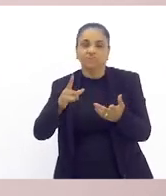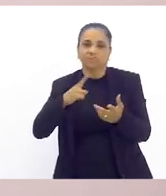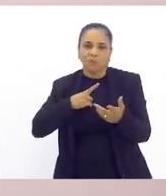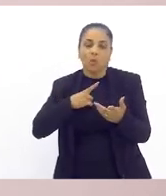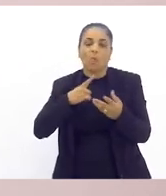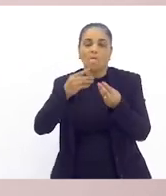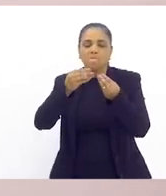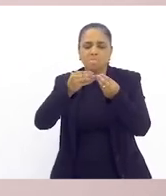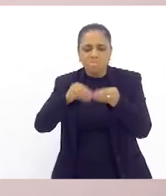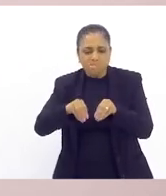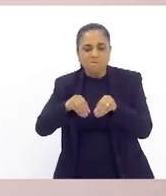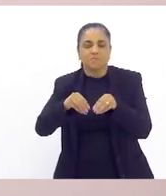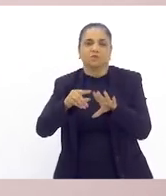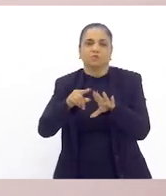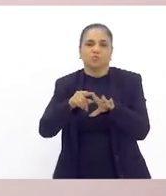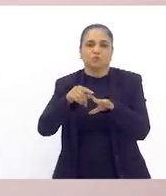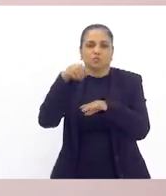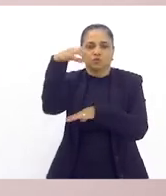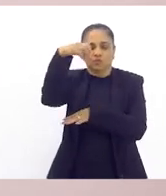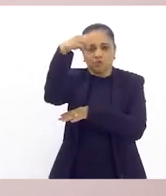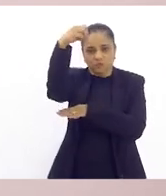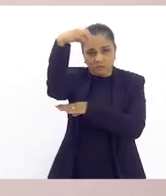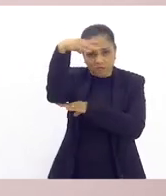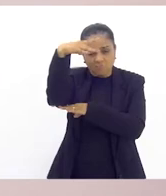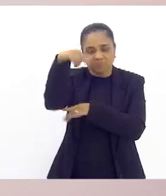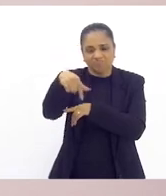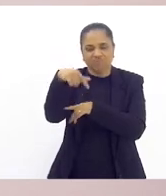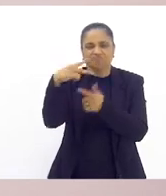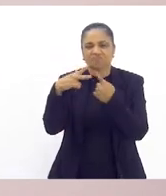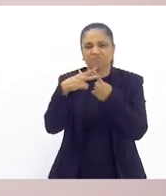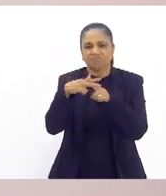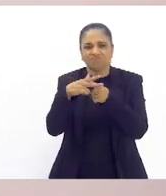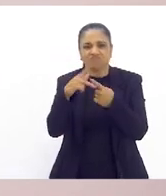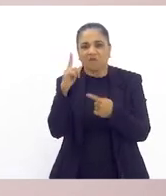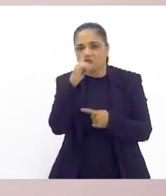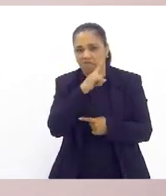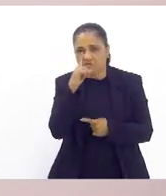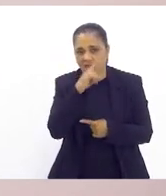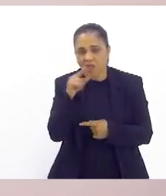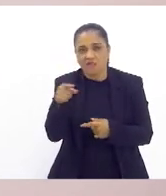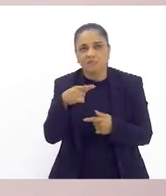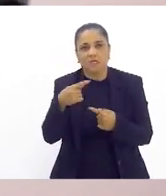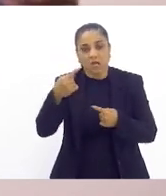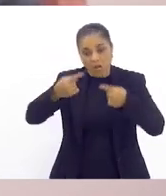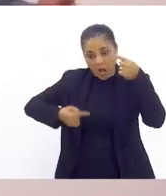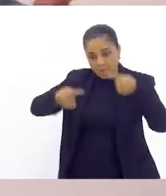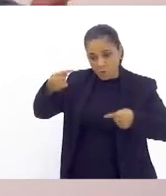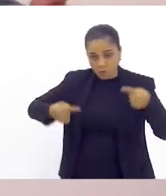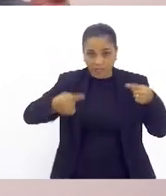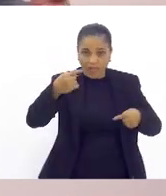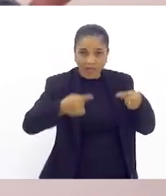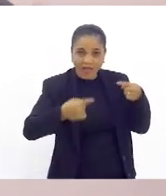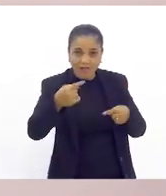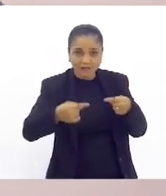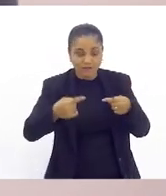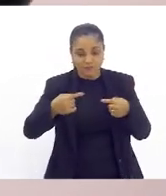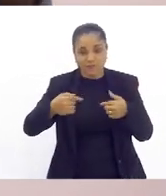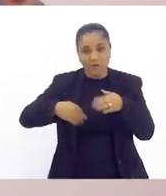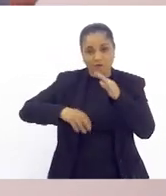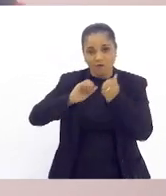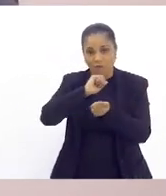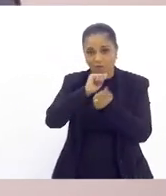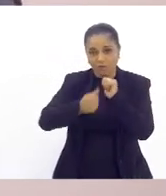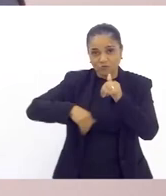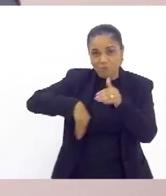as instalações da Enya nós tínhamos um campeonato lá que por diversas vezes não conseguiu terminar os jogos porque